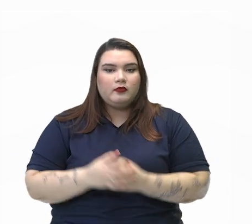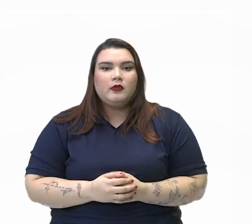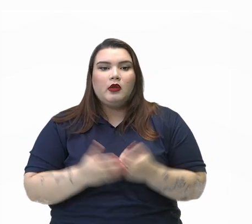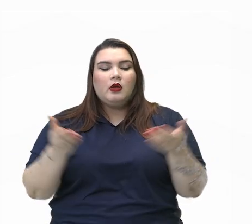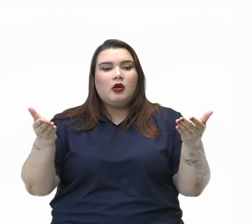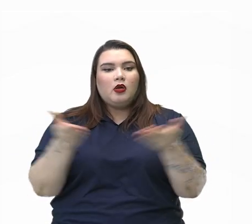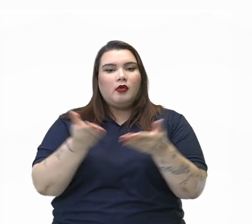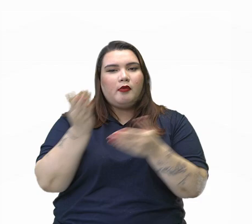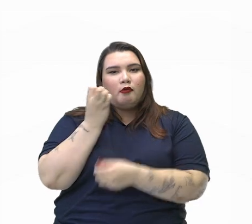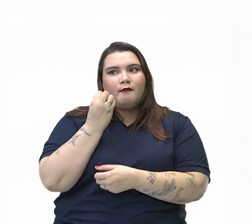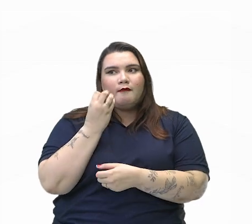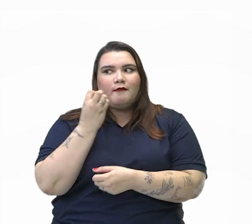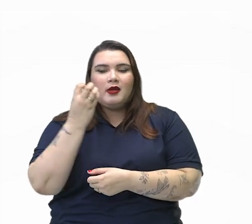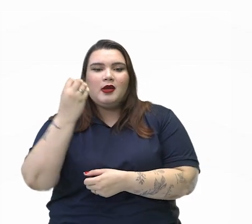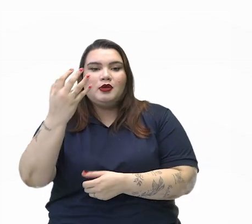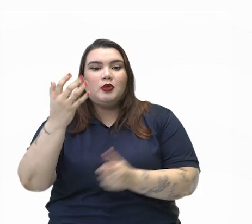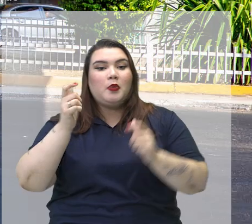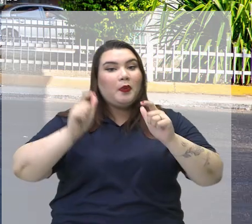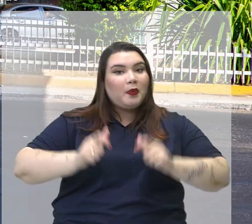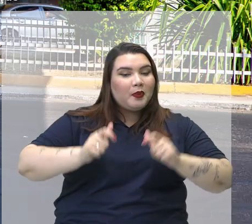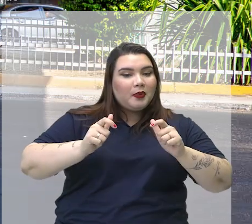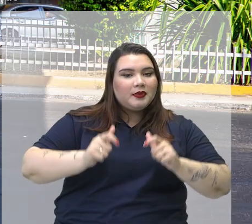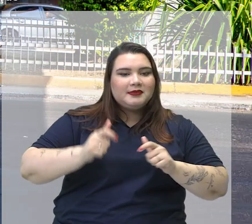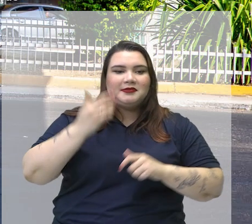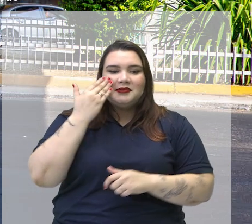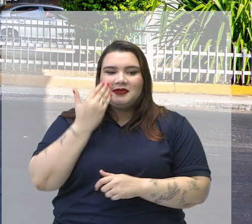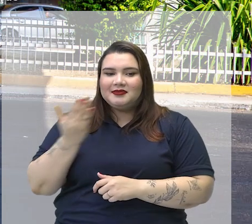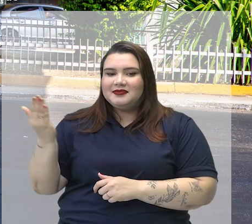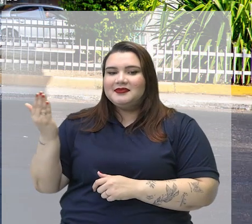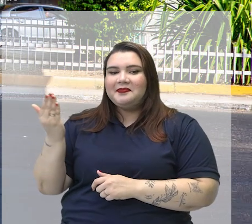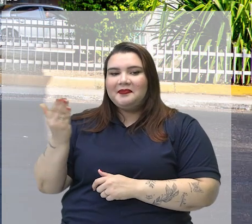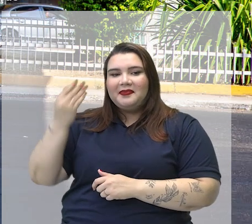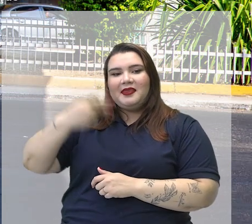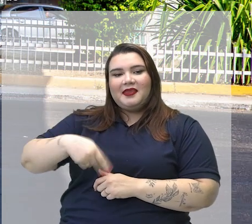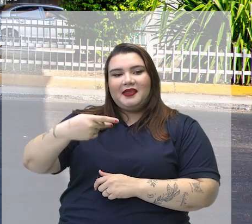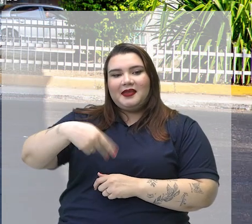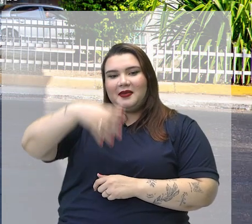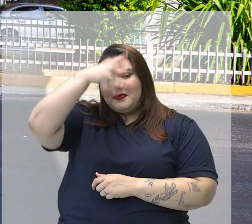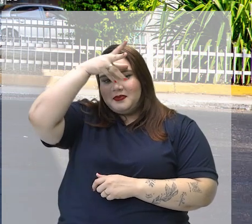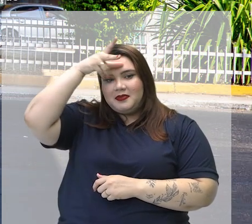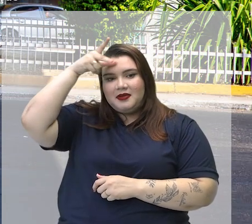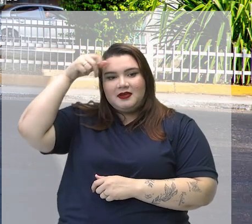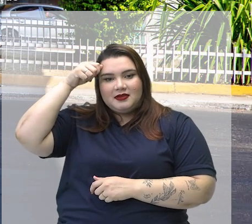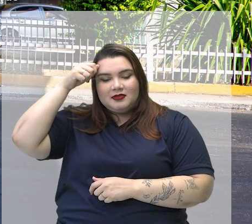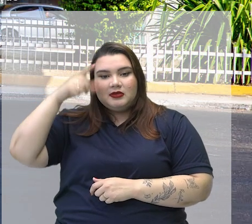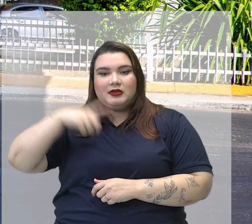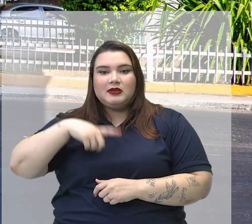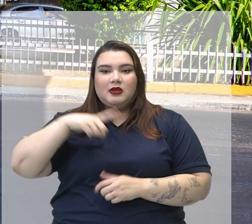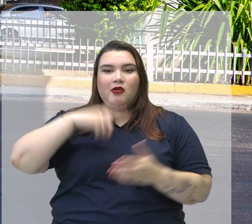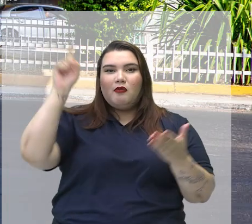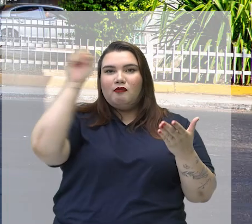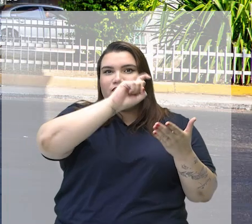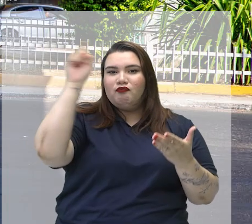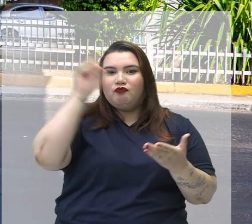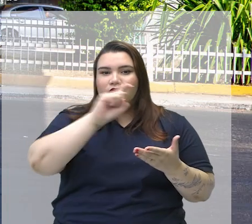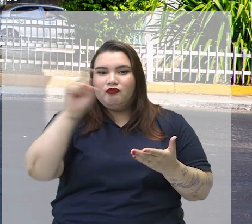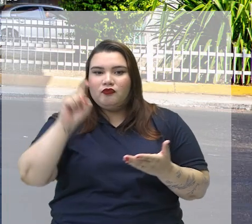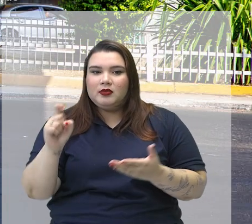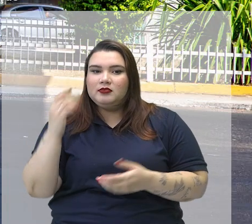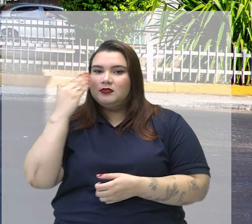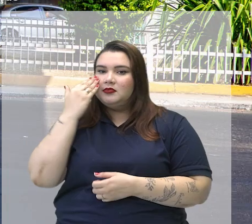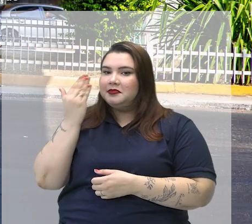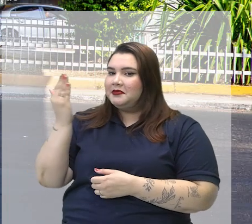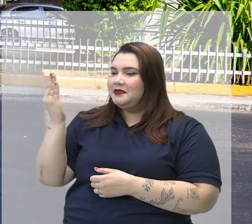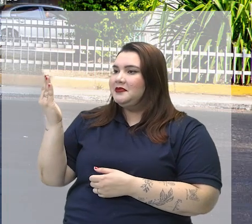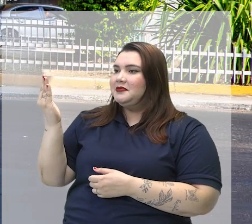uma viagem, vamos aqui na cidade de Manaus. Aqui vocês estão vendo aqui um grafismo no viaduto da cidade